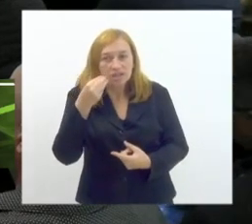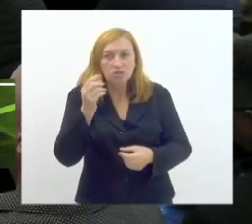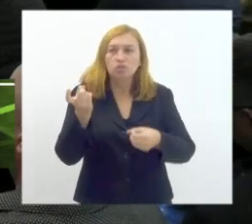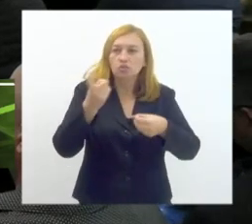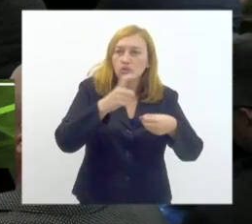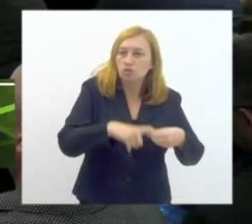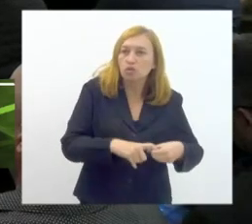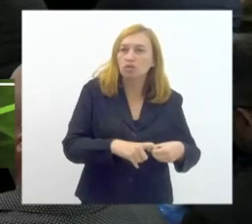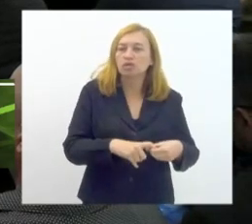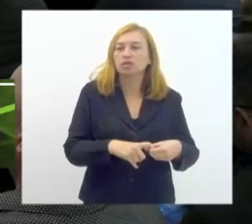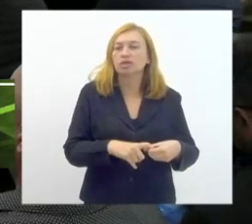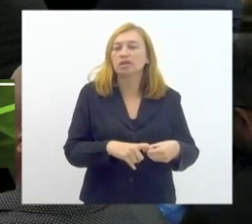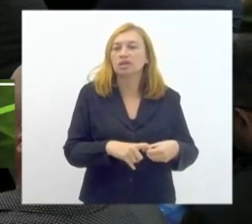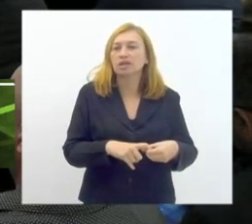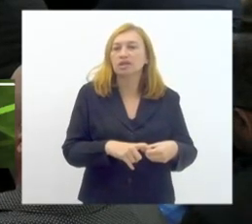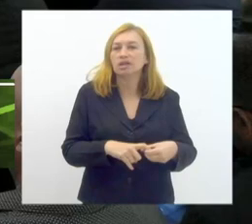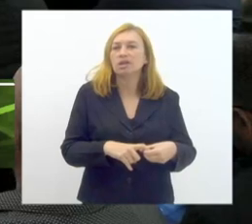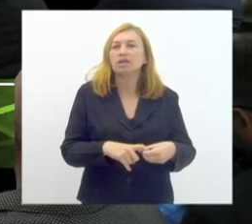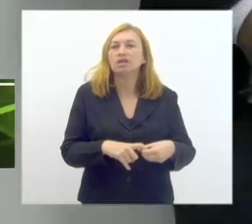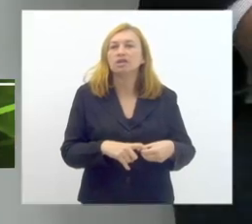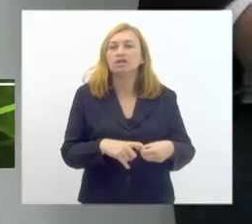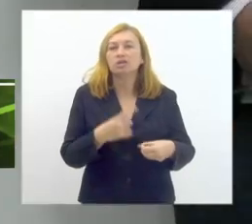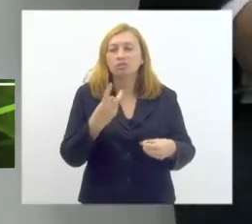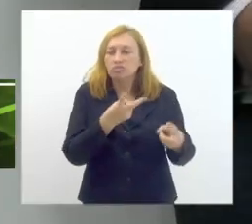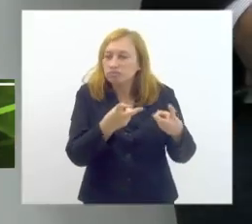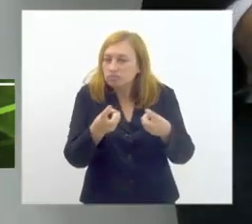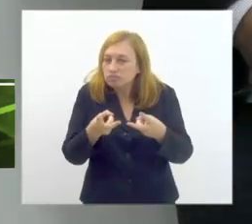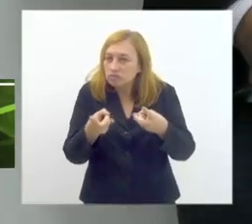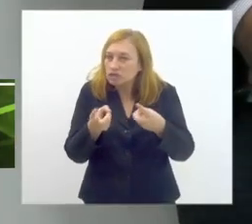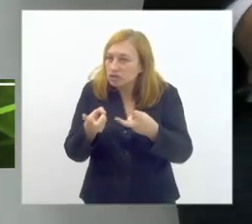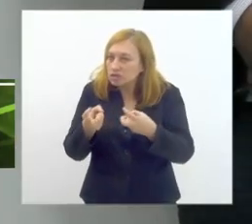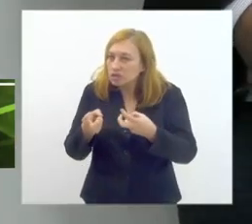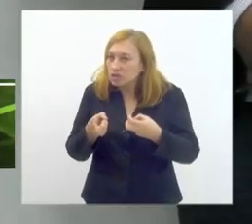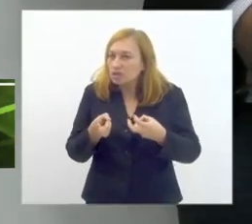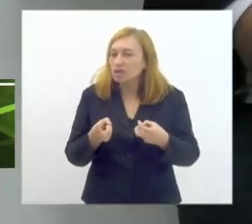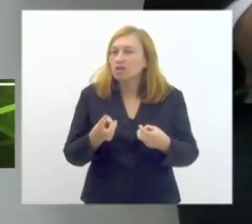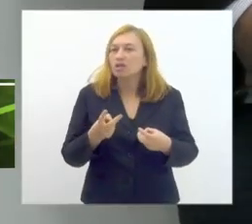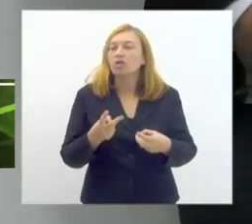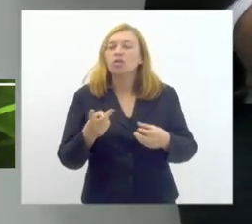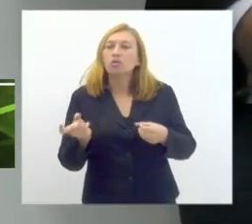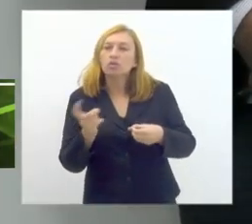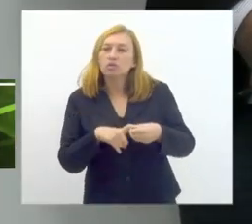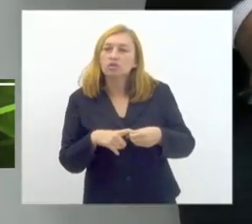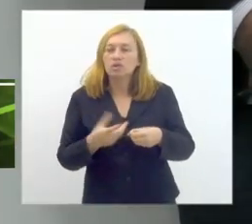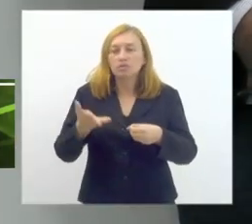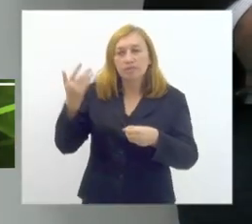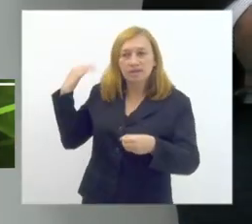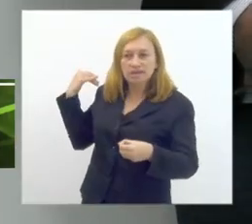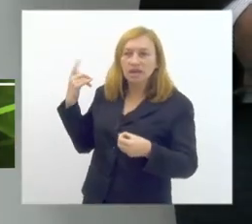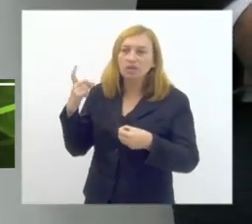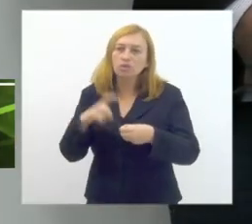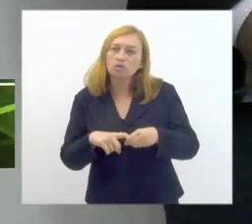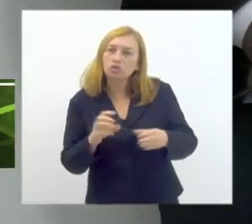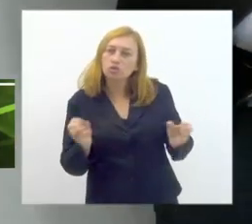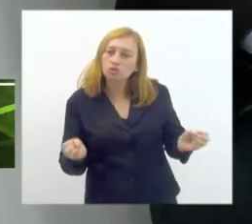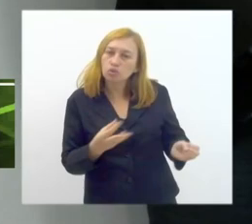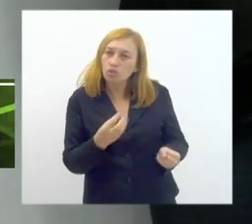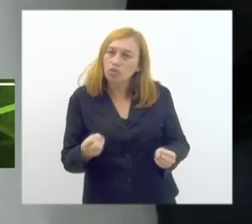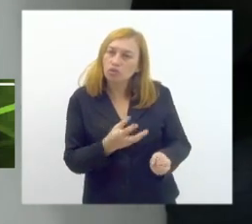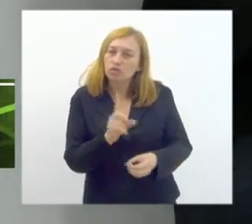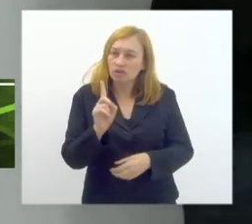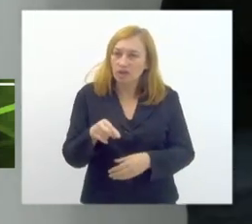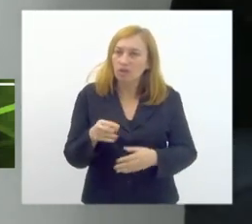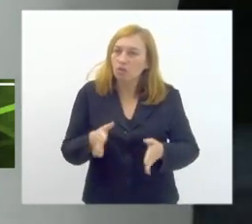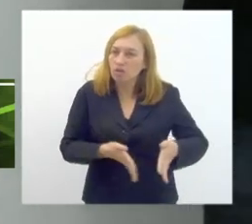consórcios, e aí a gente vê, né, o que é um consórcio com duas décadas e o que é um consórcio que está sendo estruturado. Então, é